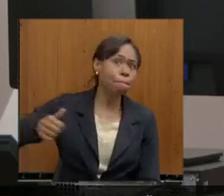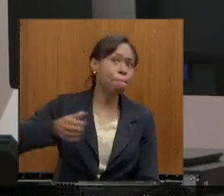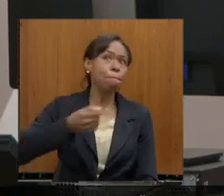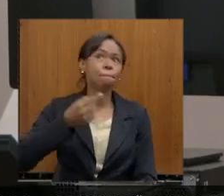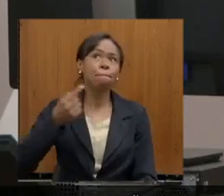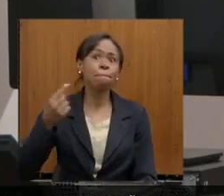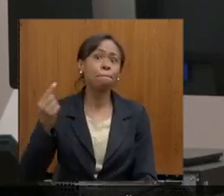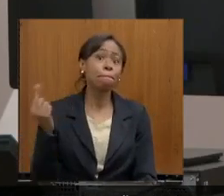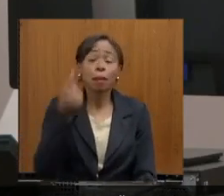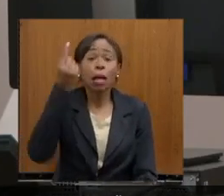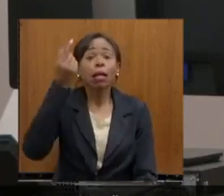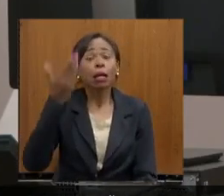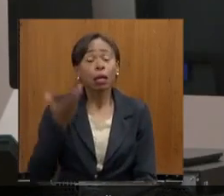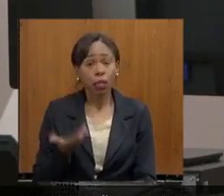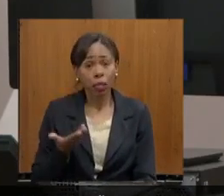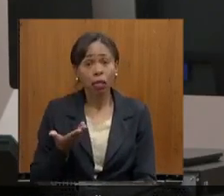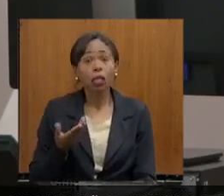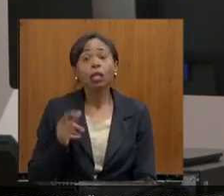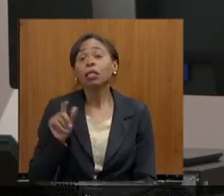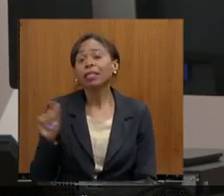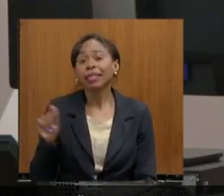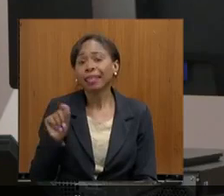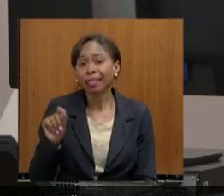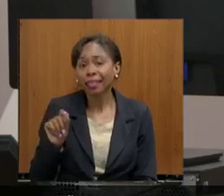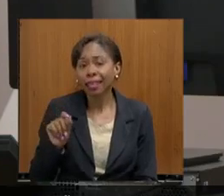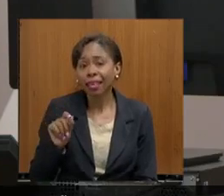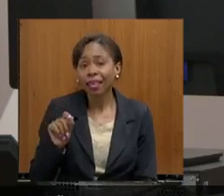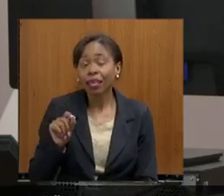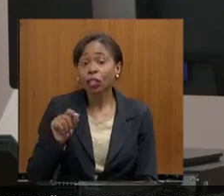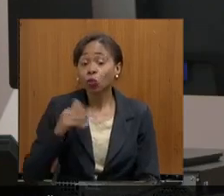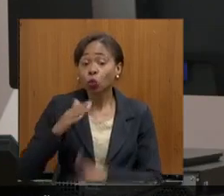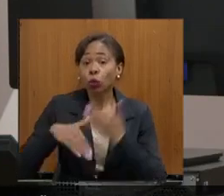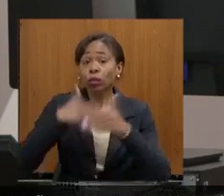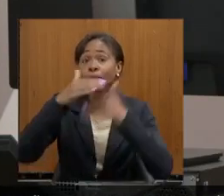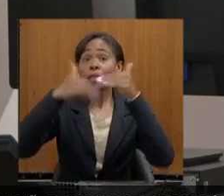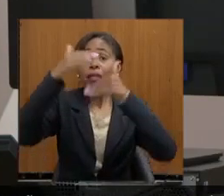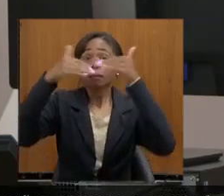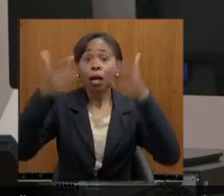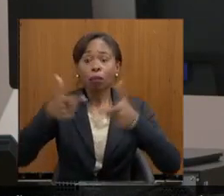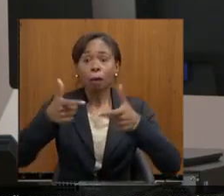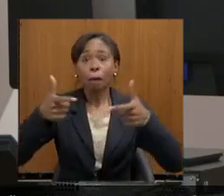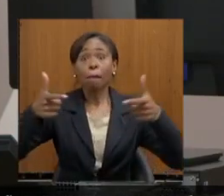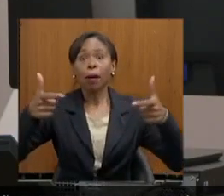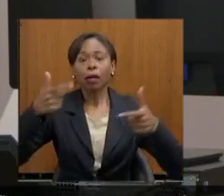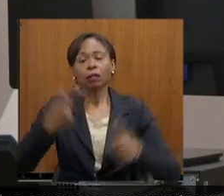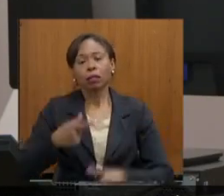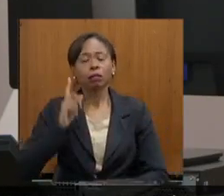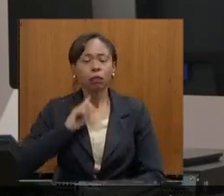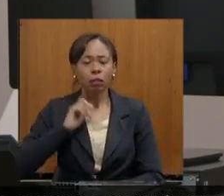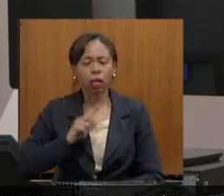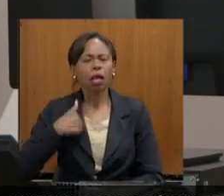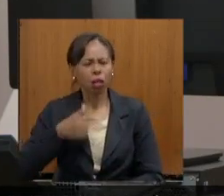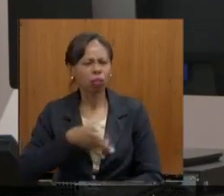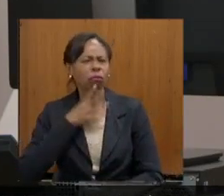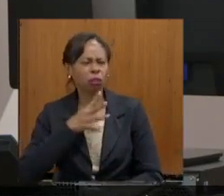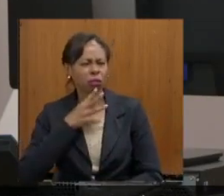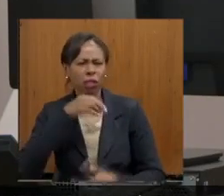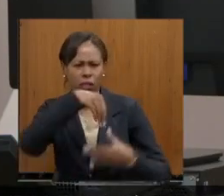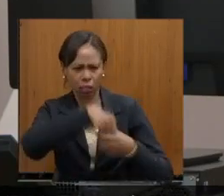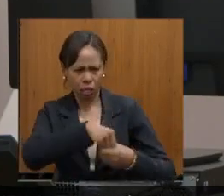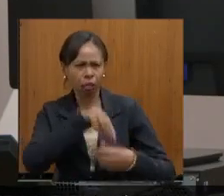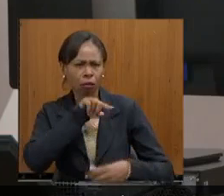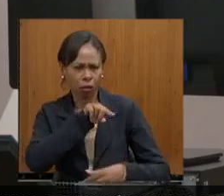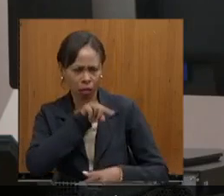Vertentes é do motor do nosso crescimento no estado de Minas Gerais eu conheci muito bem a Cemig por